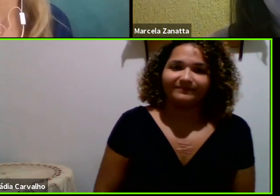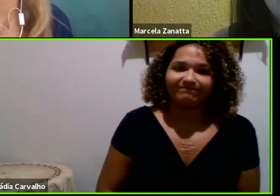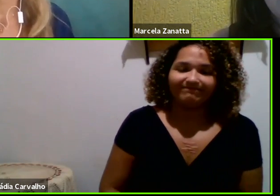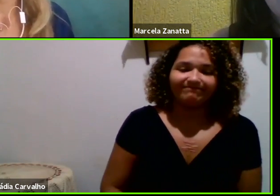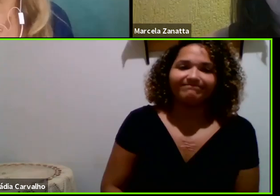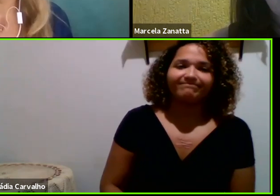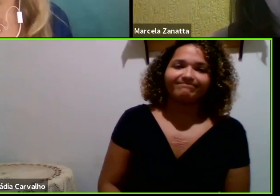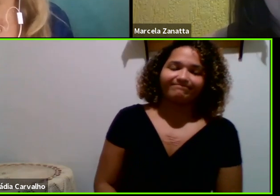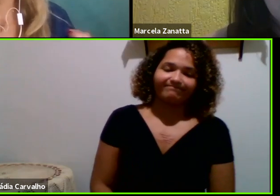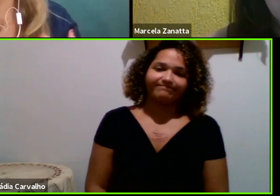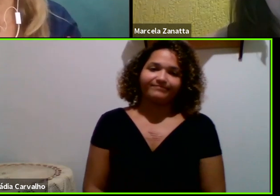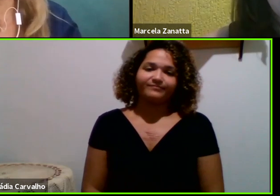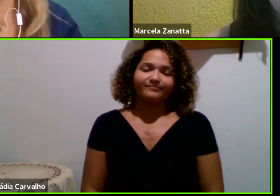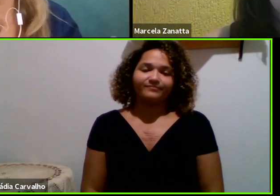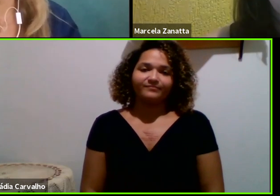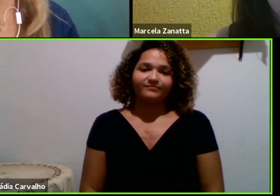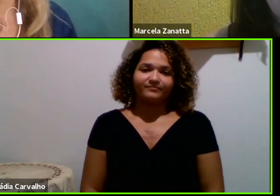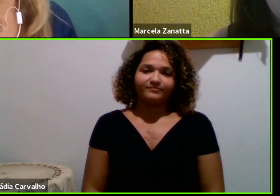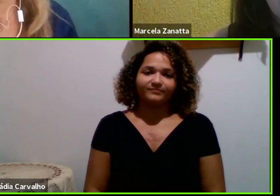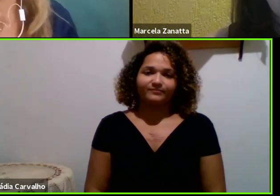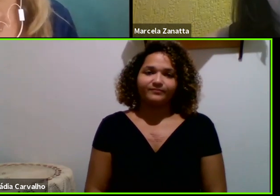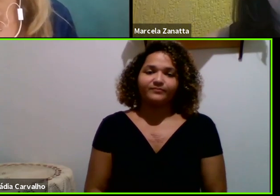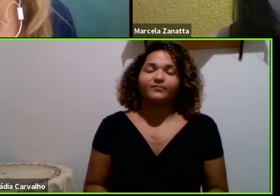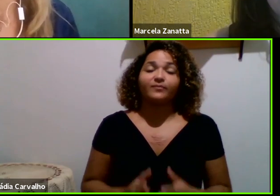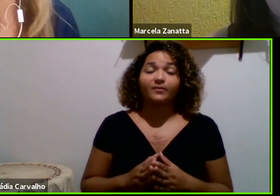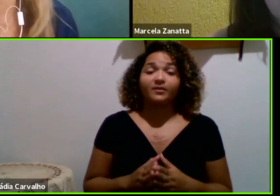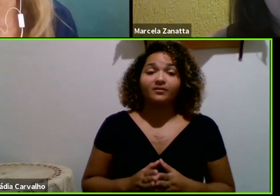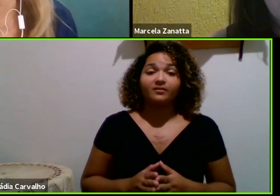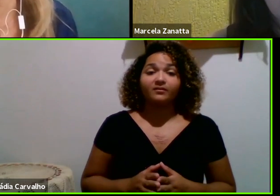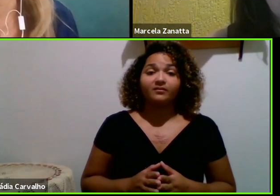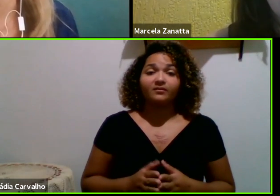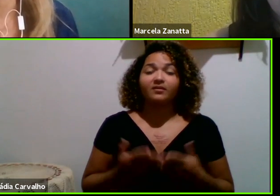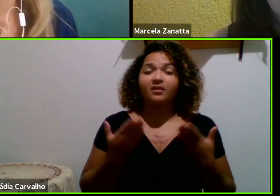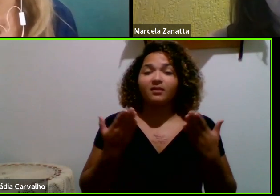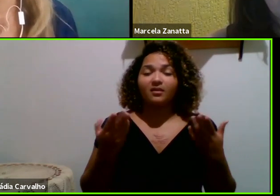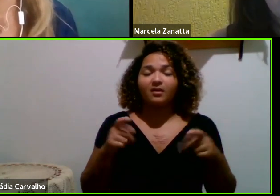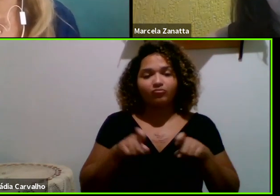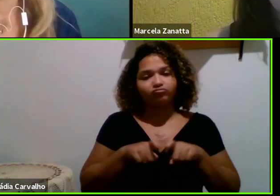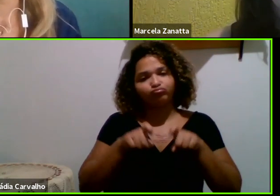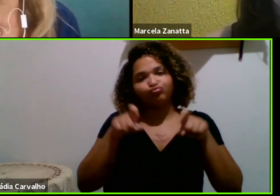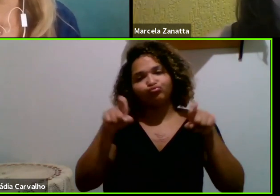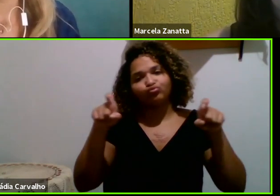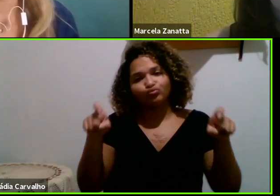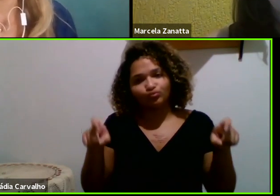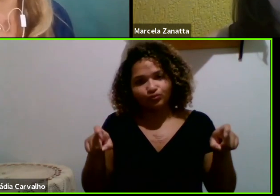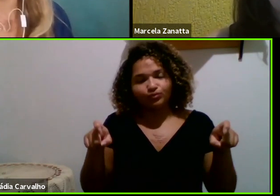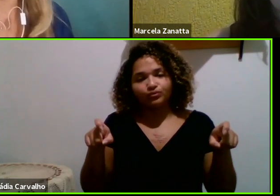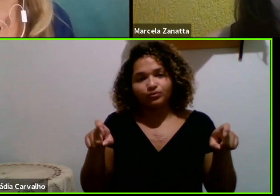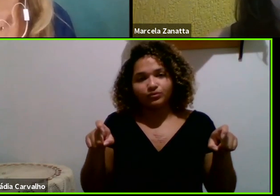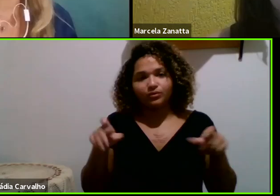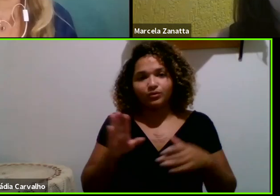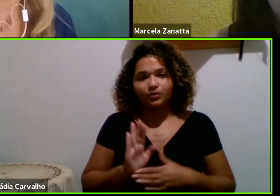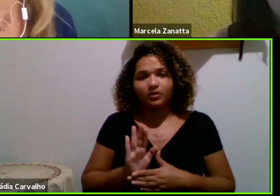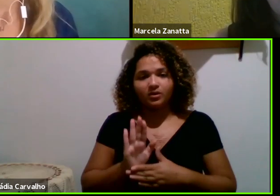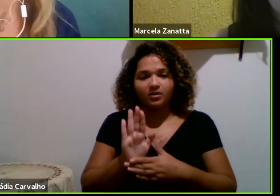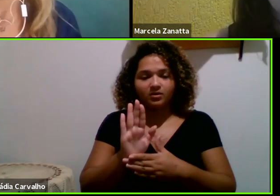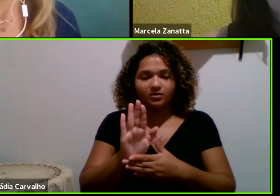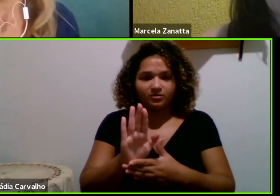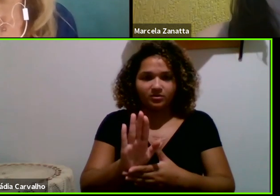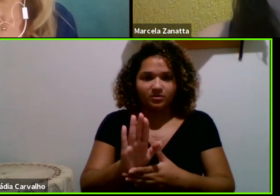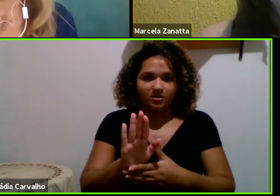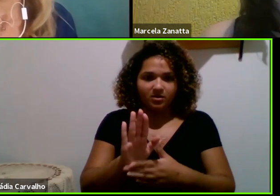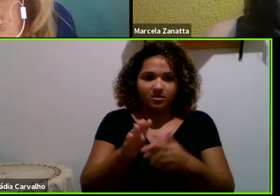mecânica. Então, quando eu afasto os joelhos, eu estou ampliando o